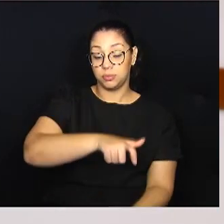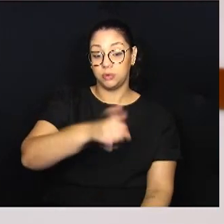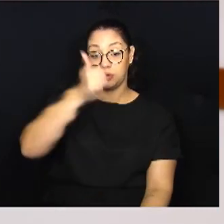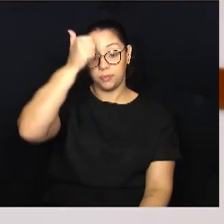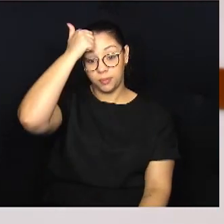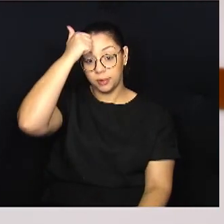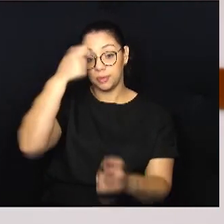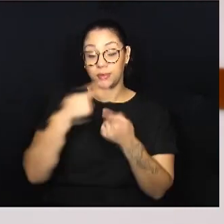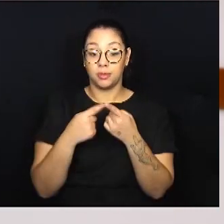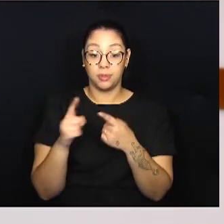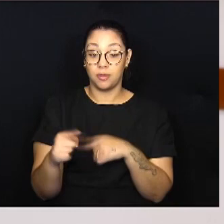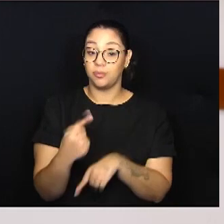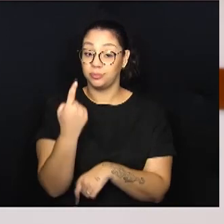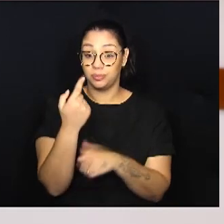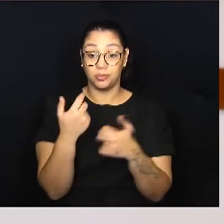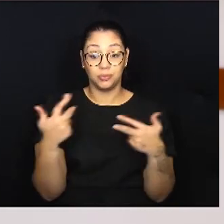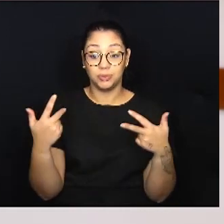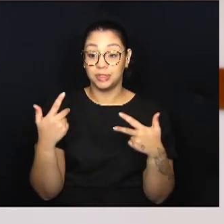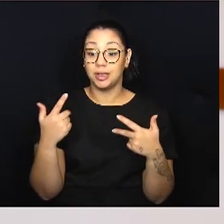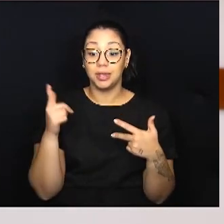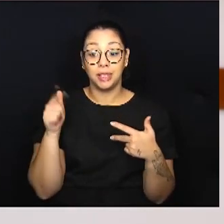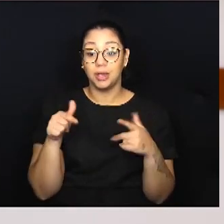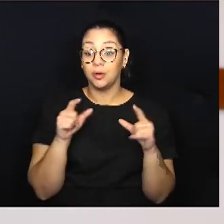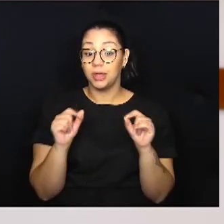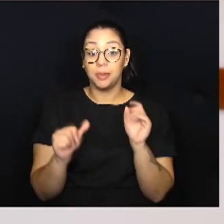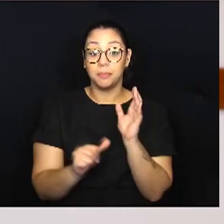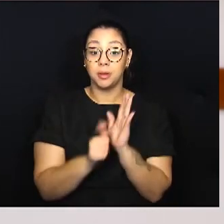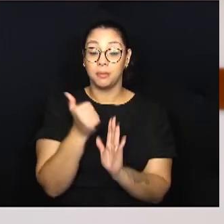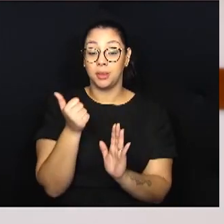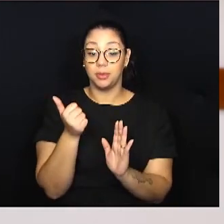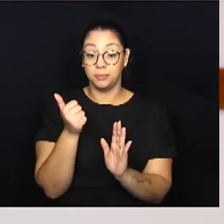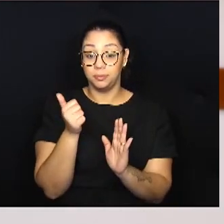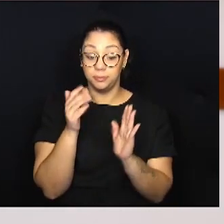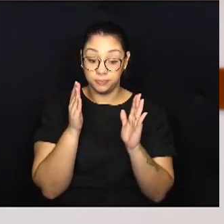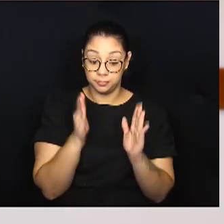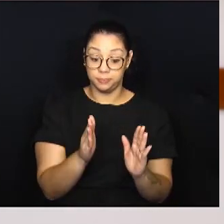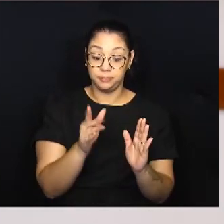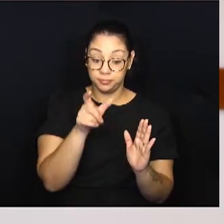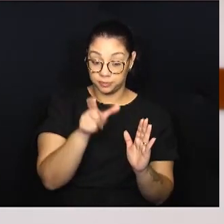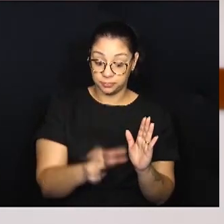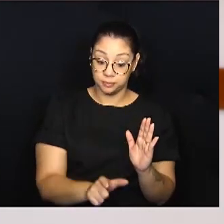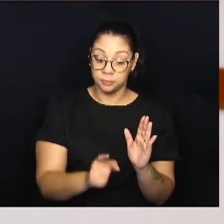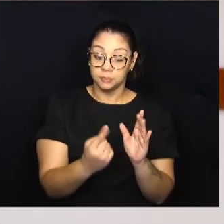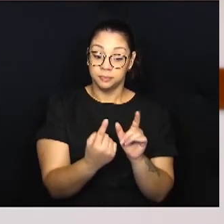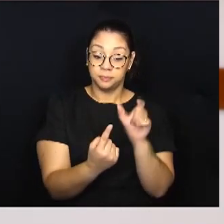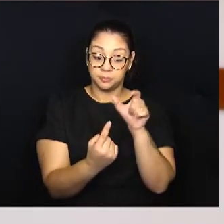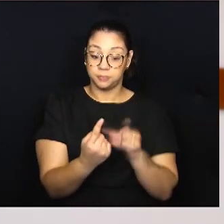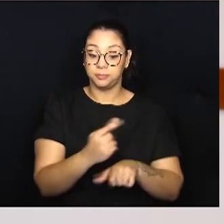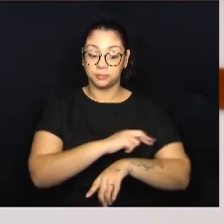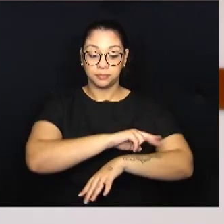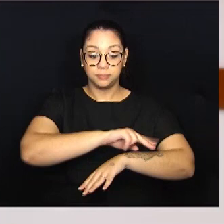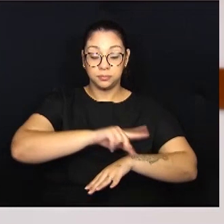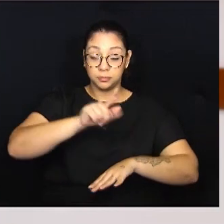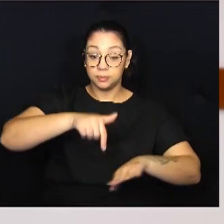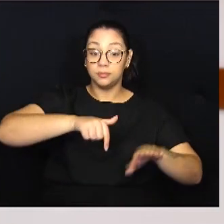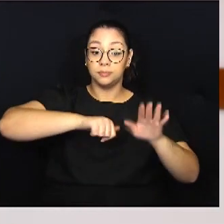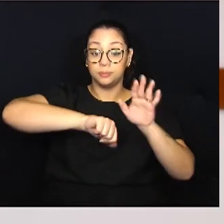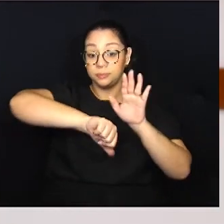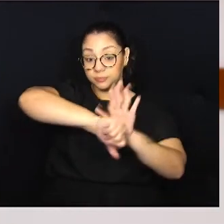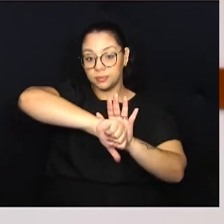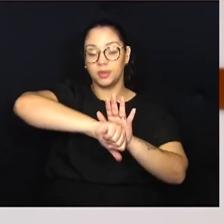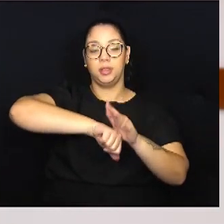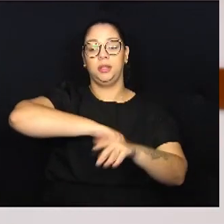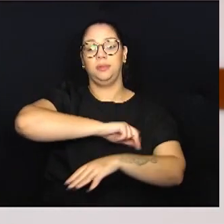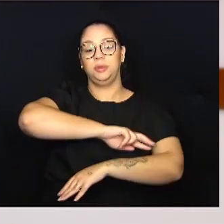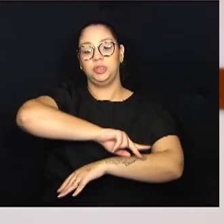nossas questões é, primeiro, enquadrar esse indivíduo que comete o racismo no crime de racismo. Agora,